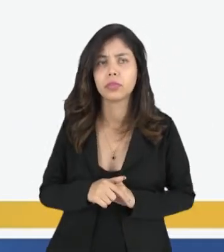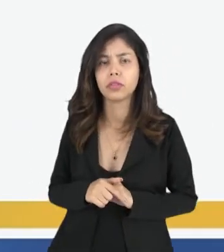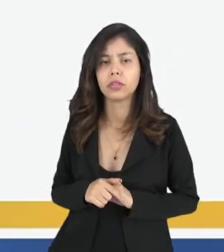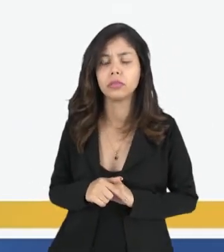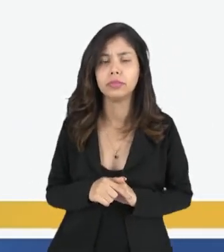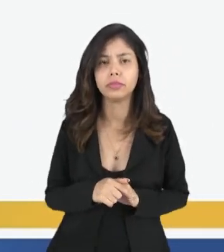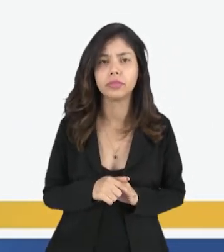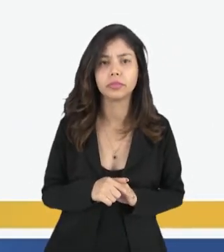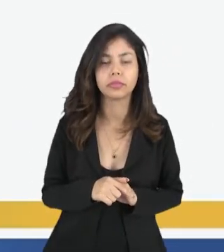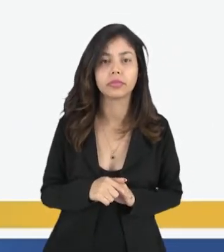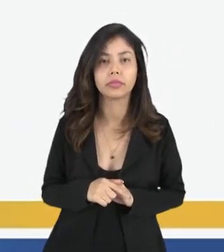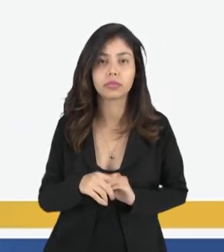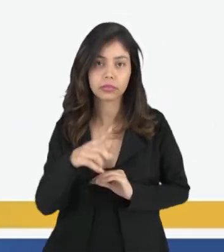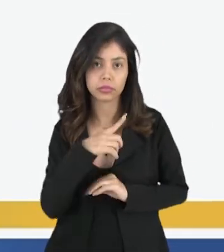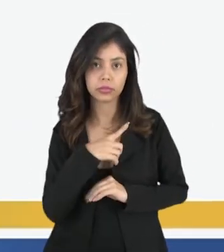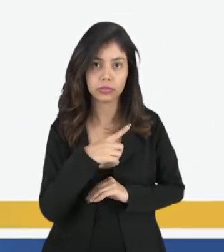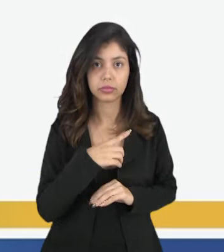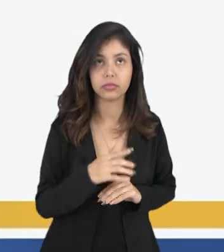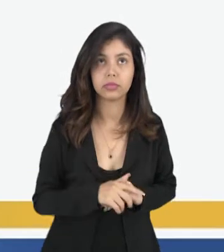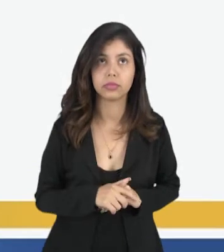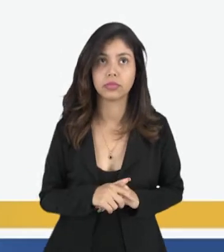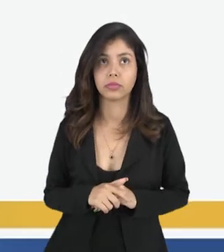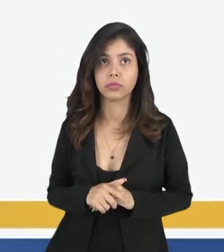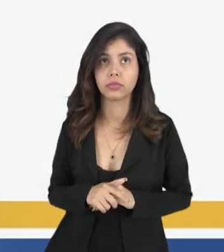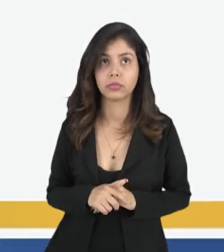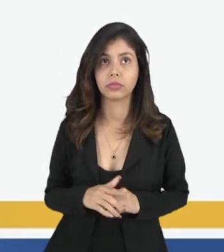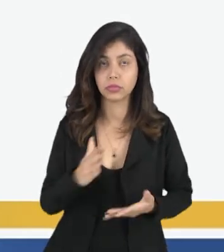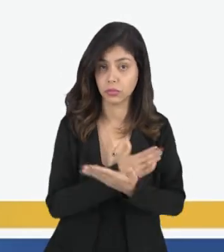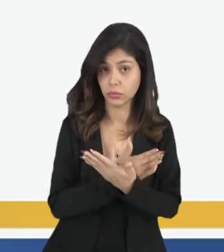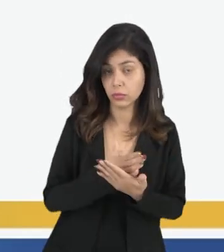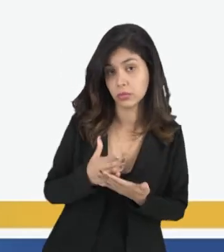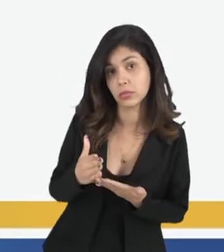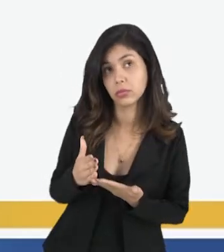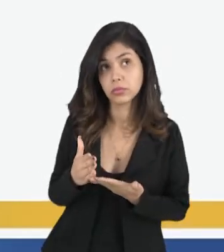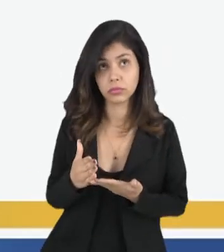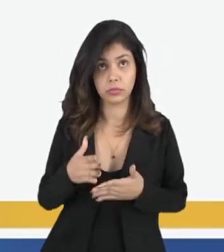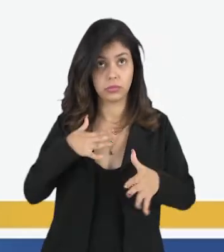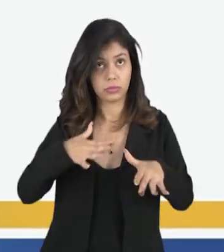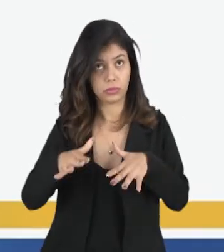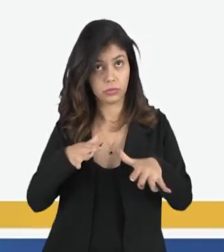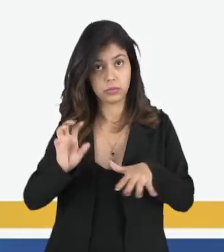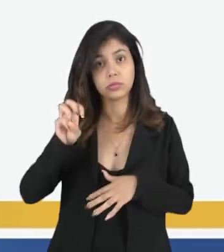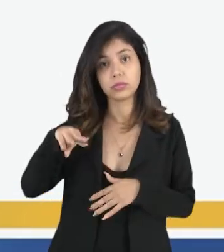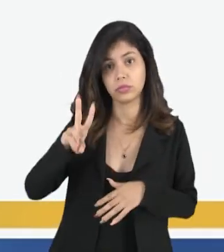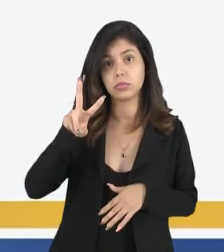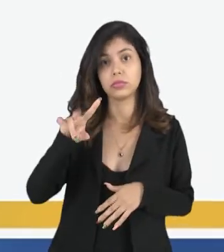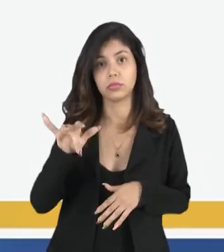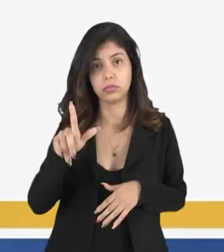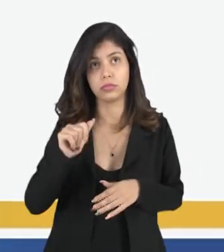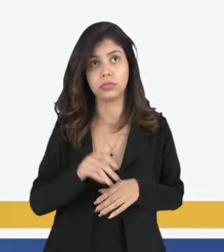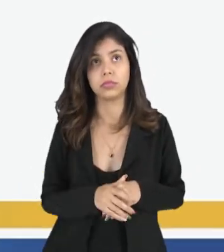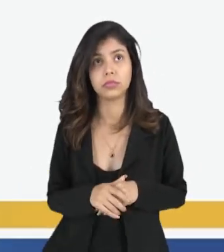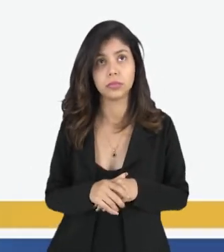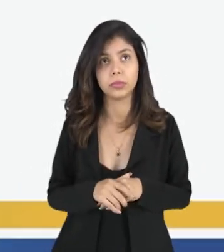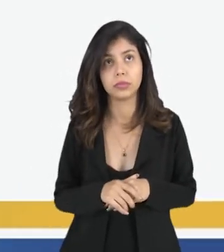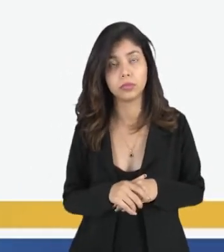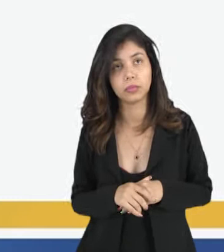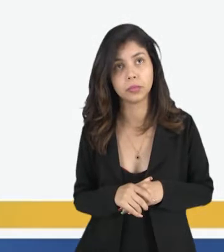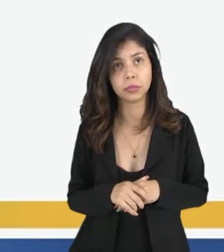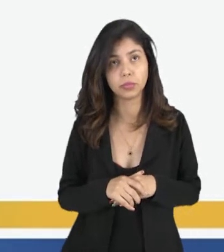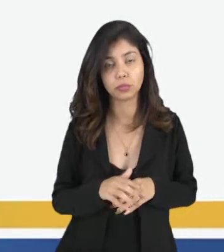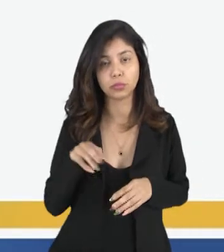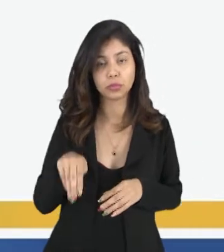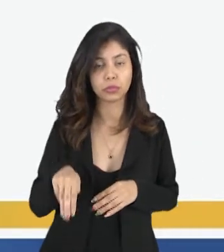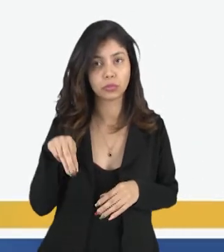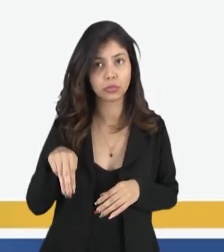que nós temos a posição inicial do móvel, então é a distância em